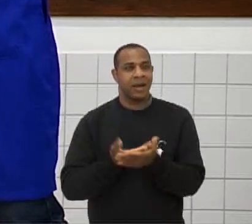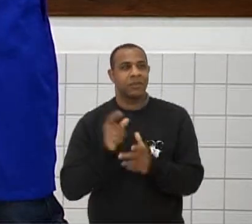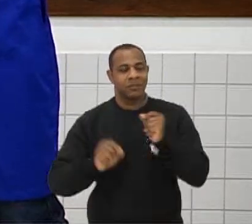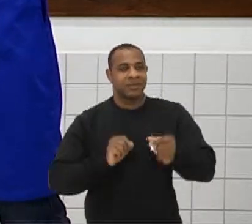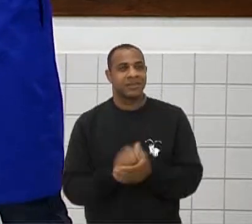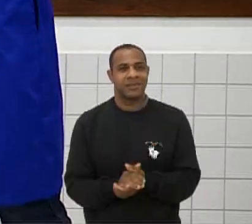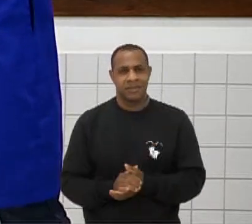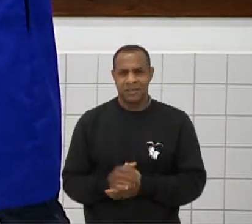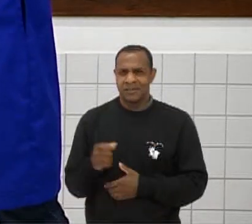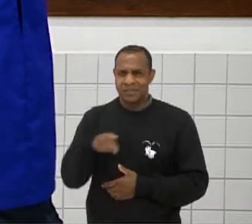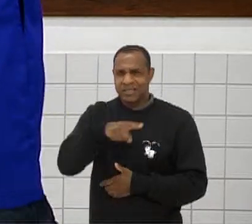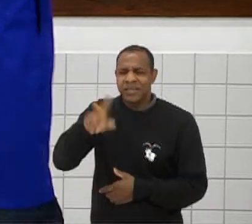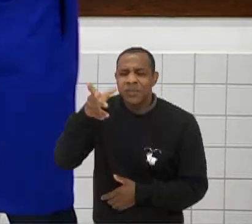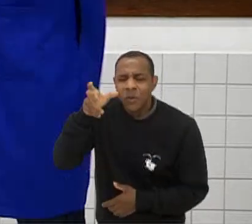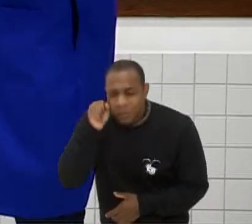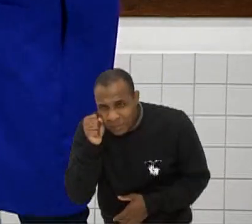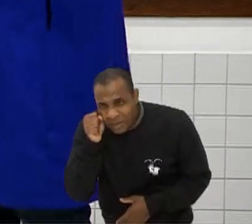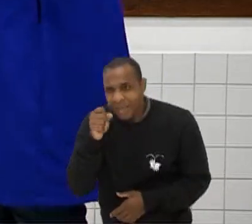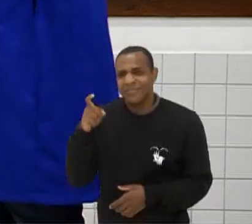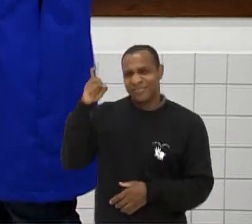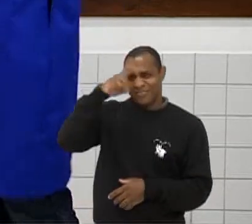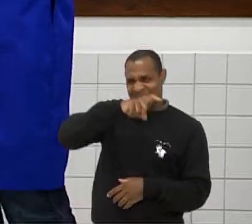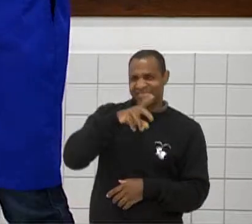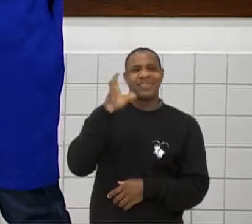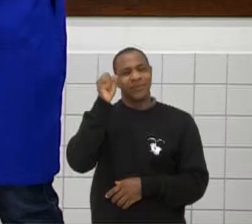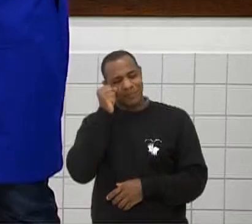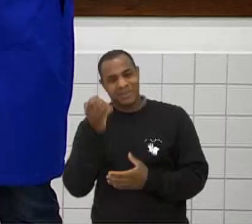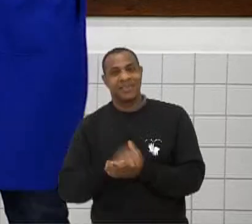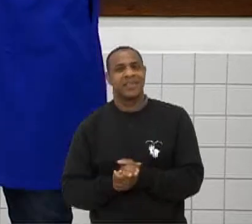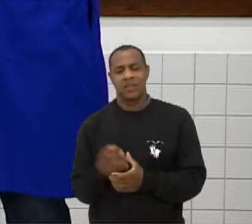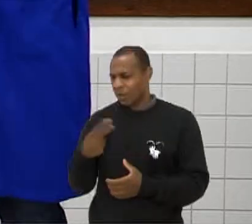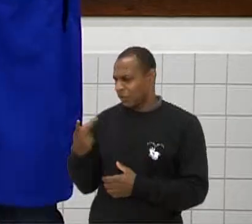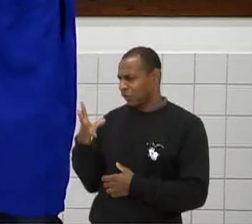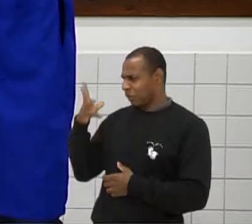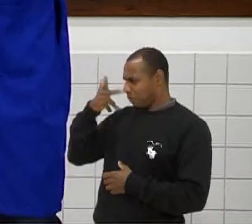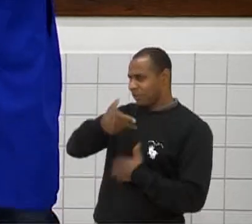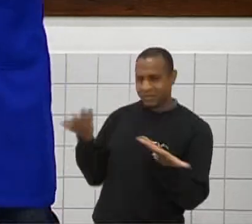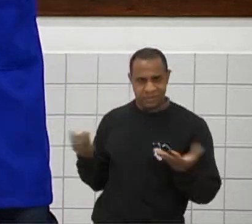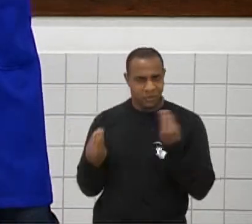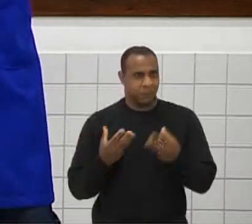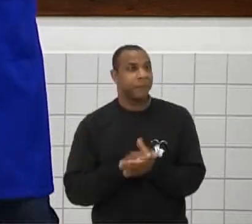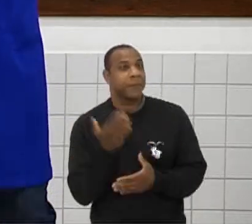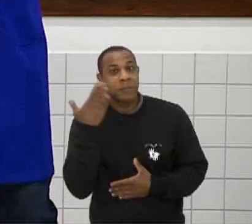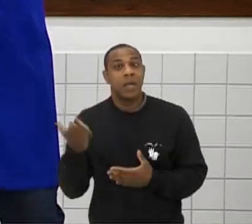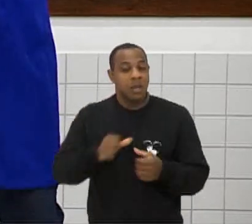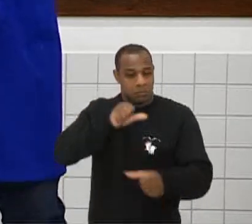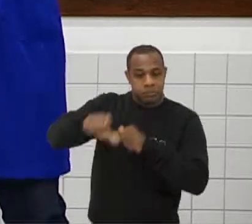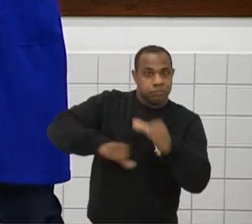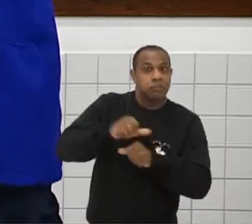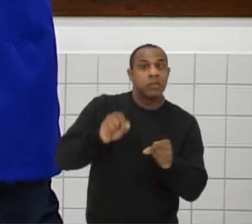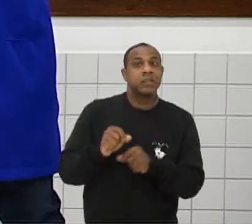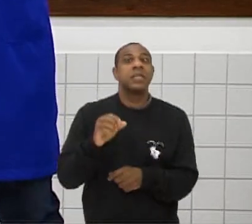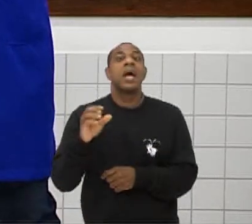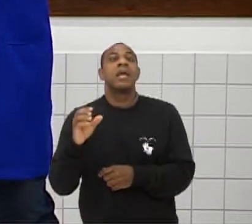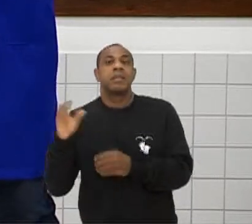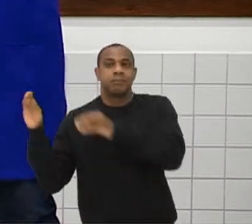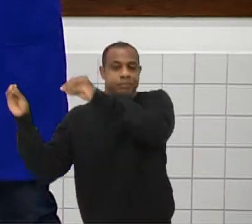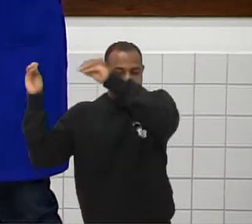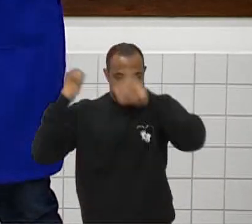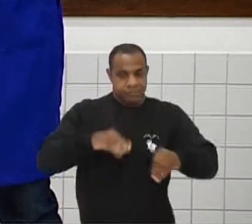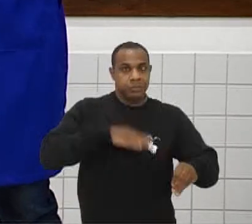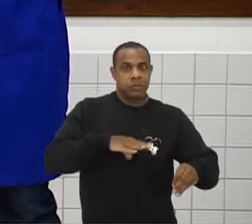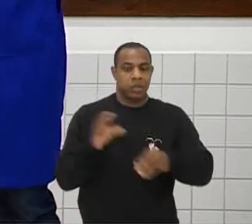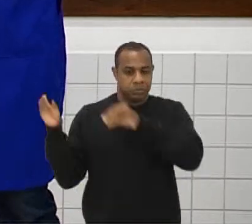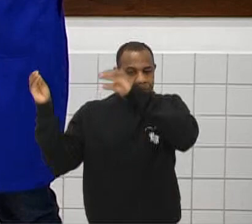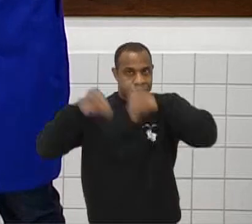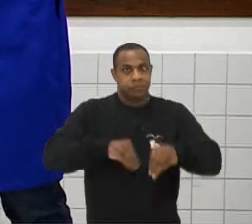dormir, nós dois lindos desse jeito. As consequências para o Brasil da mudança da Corte de Lisboa para cá. Você viu hoje